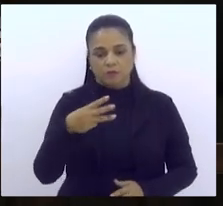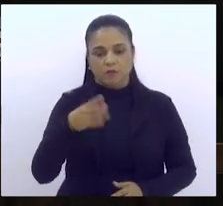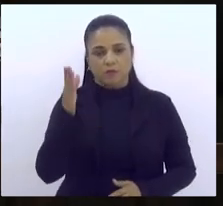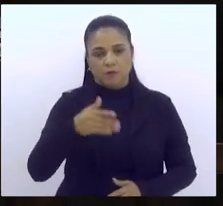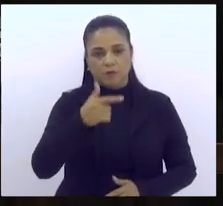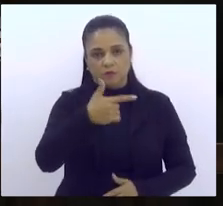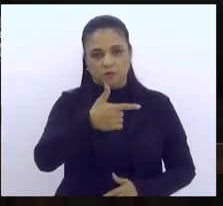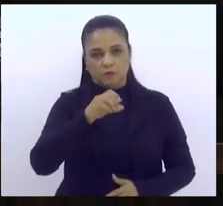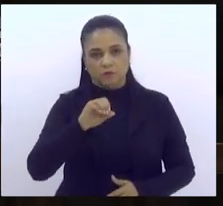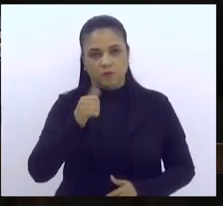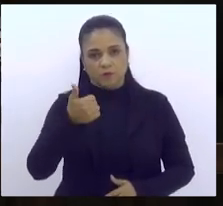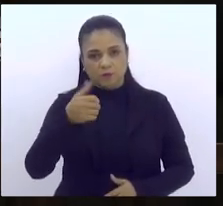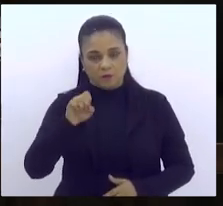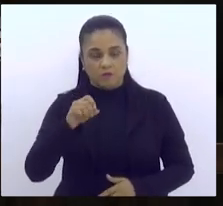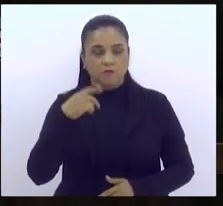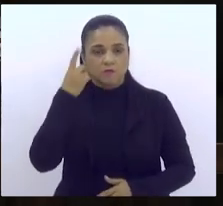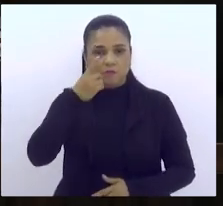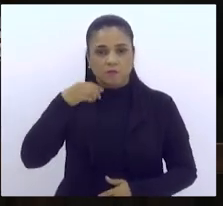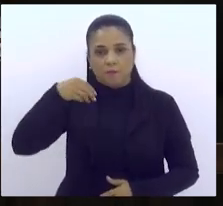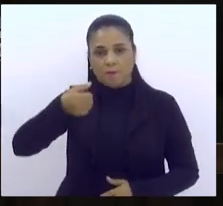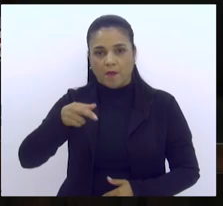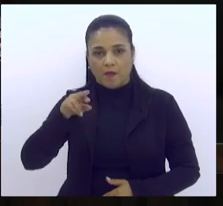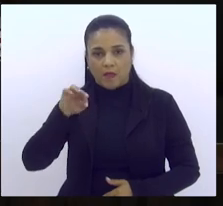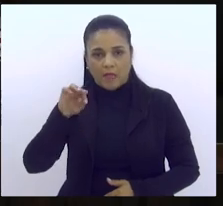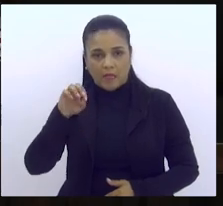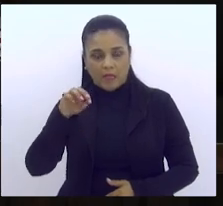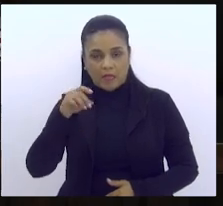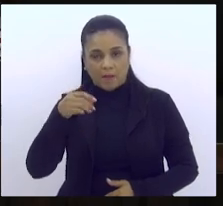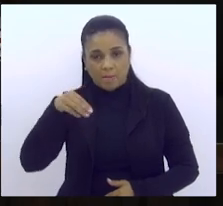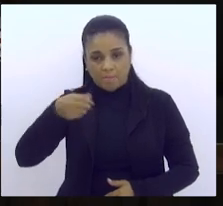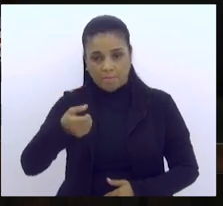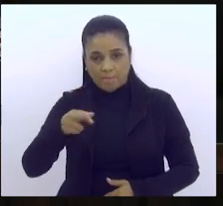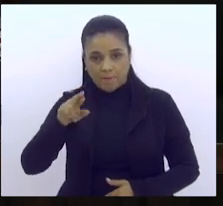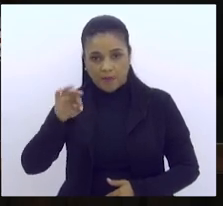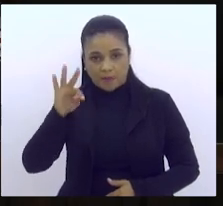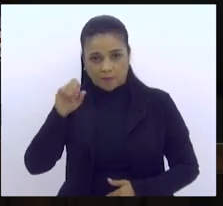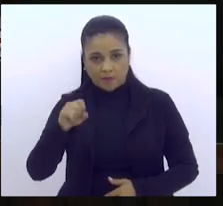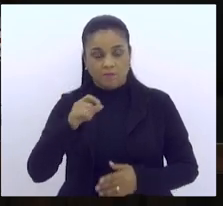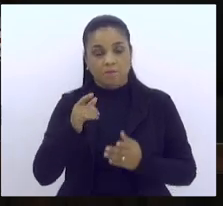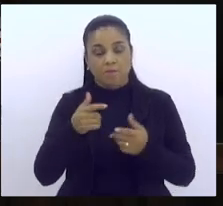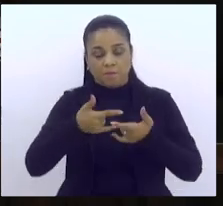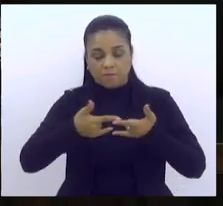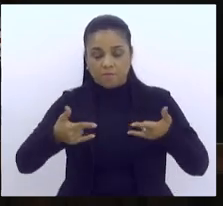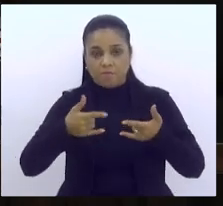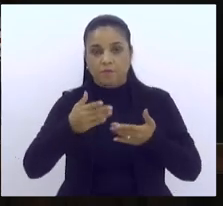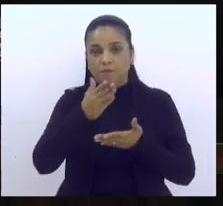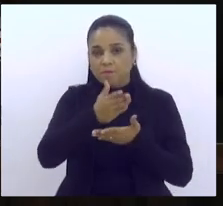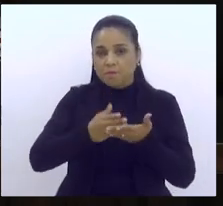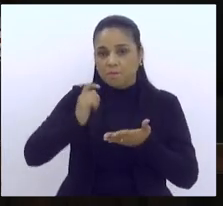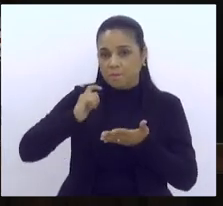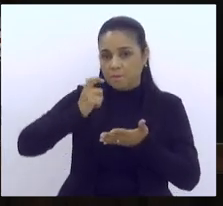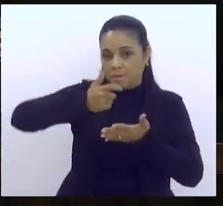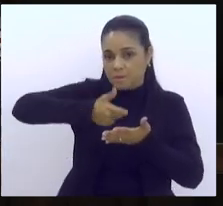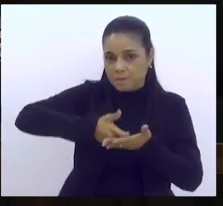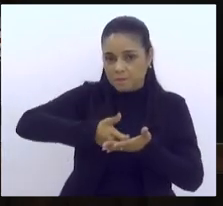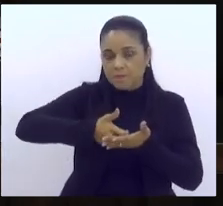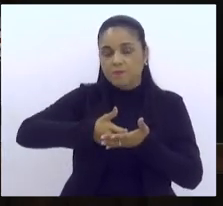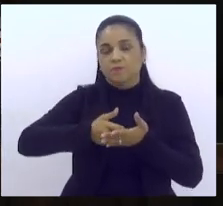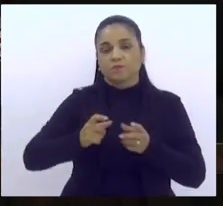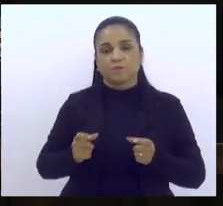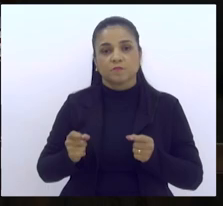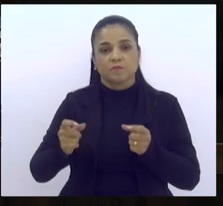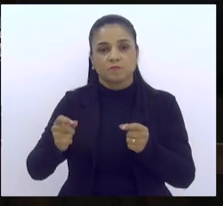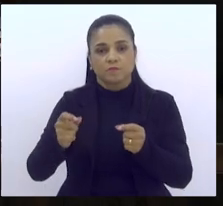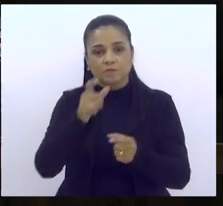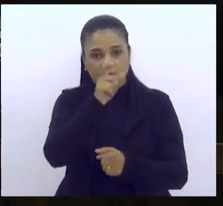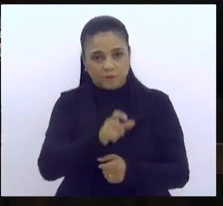Marta Rocha, que institui o pagamento de meia entrada para portadores de câncer nos estabelecimentos que